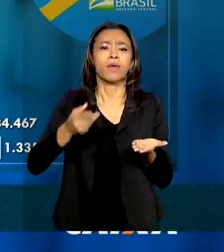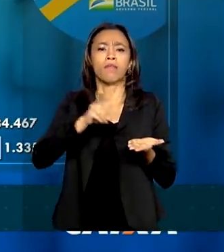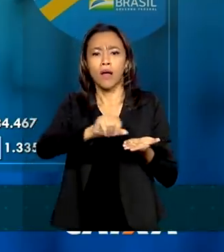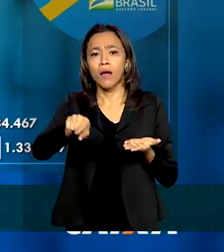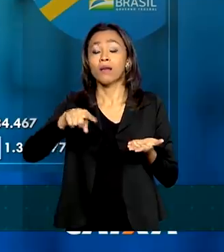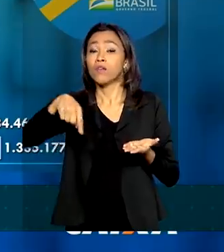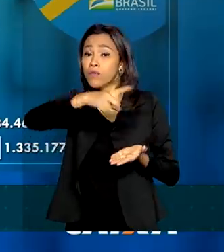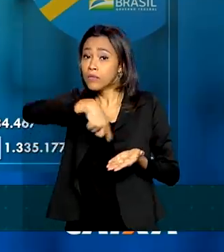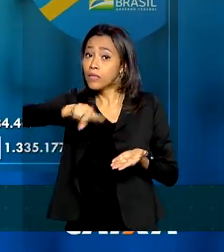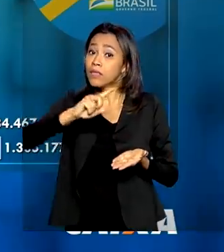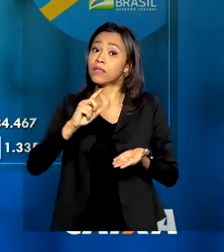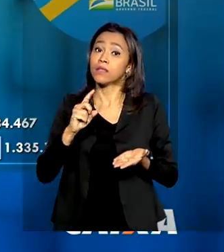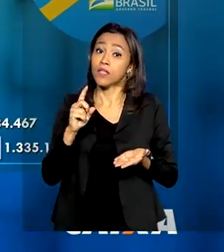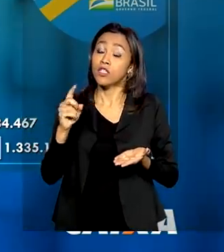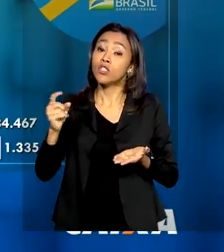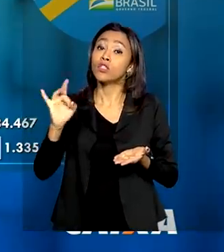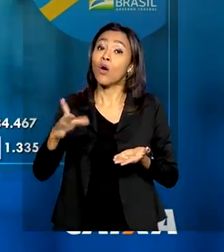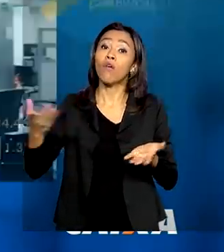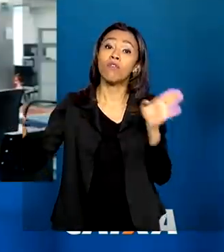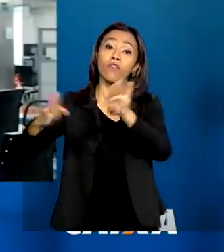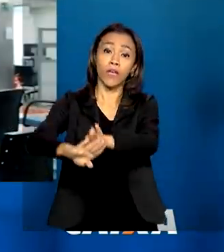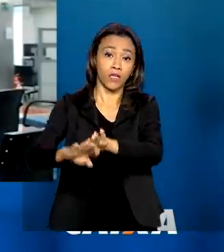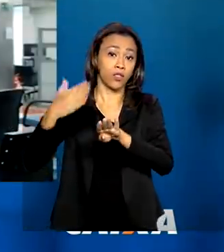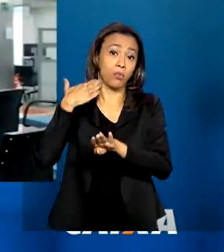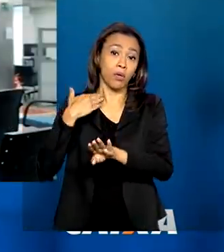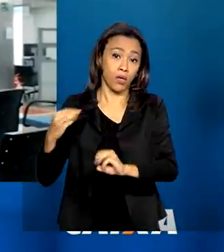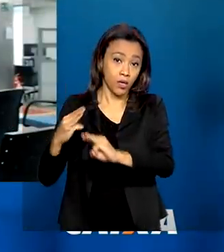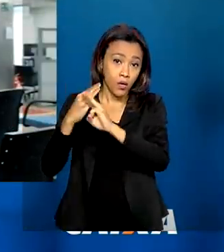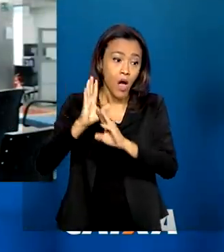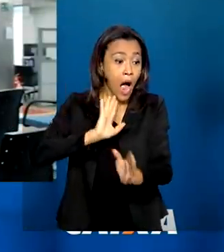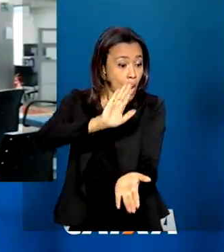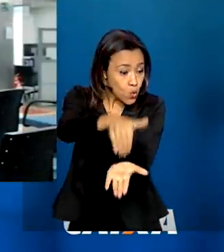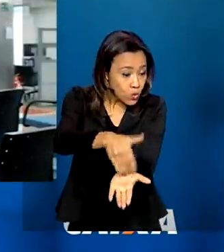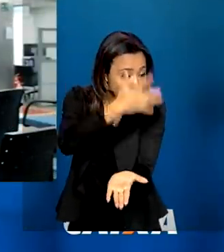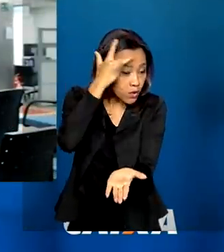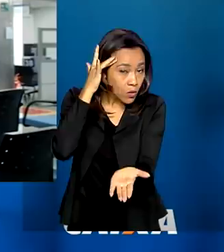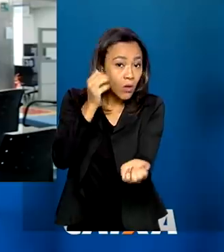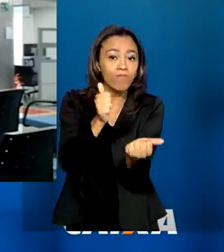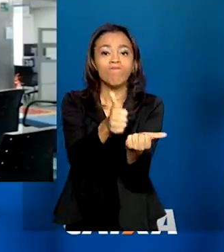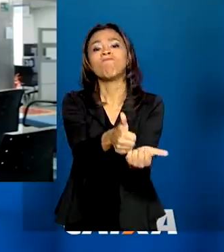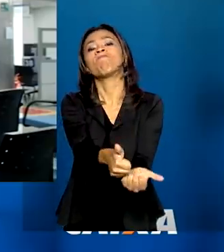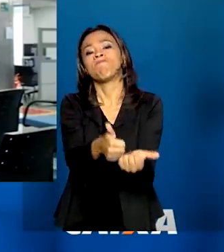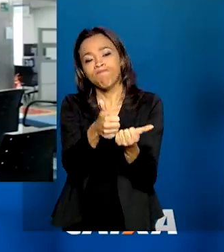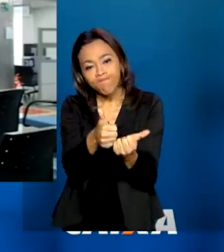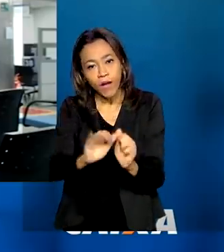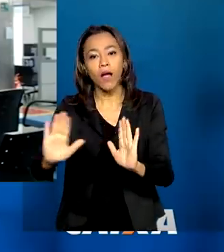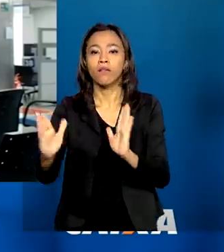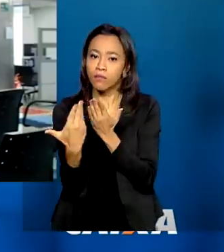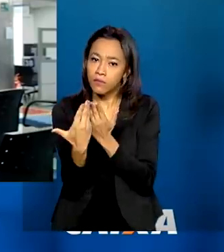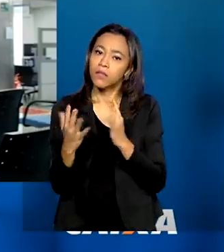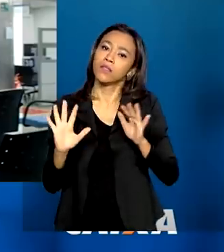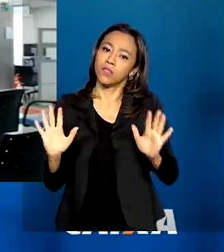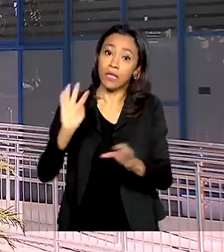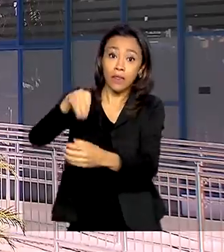comecem, a gente só vai fechar a agência depois de atender a última pessoa, o último brasileiro